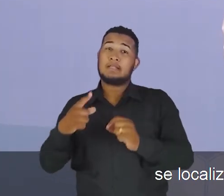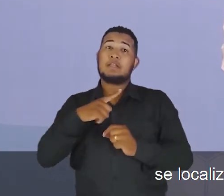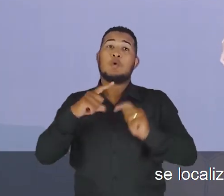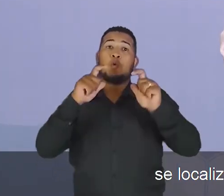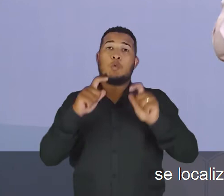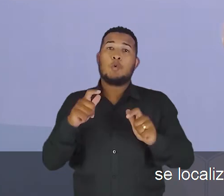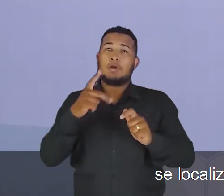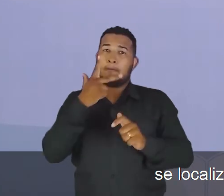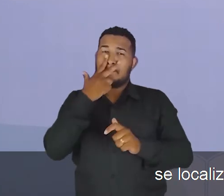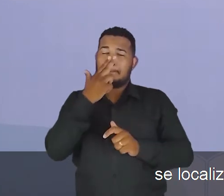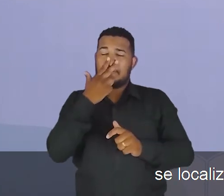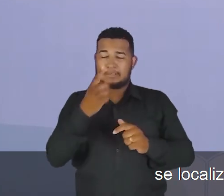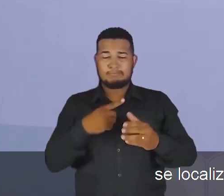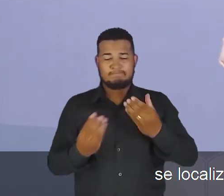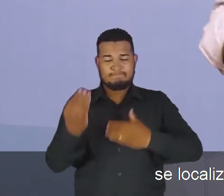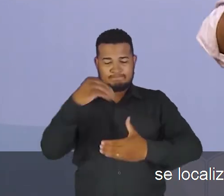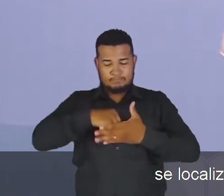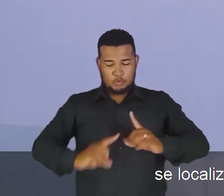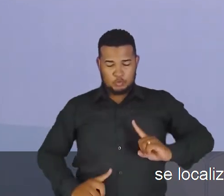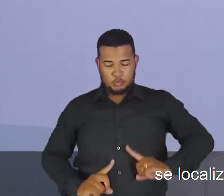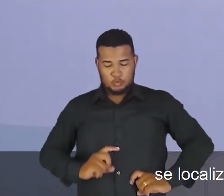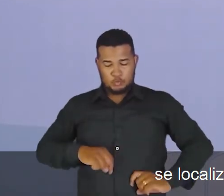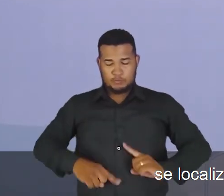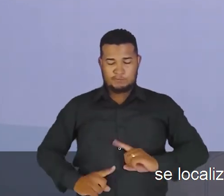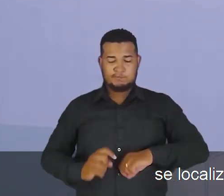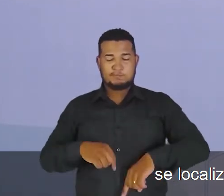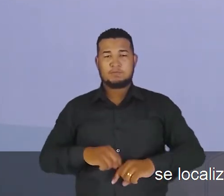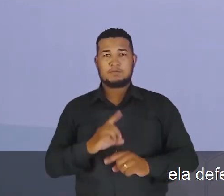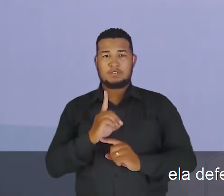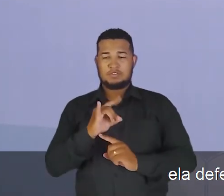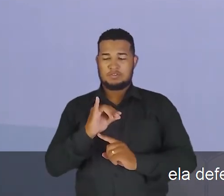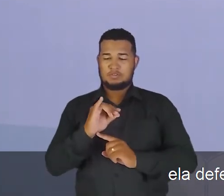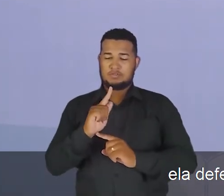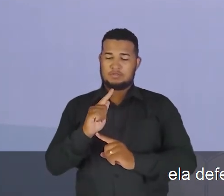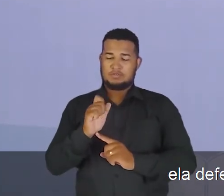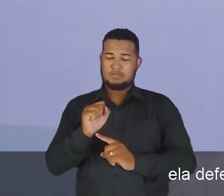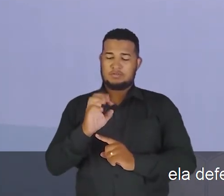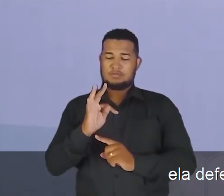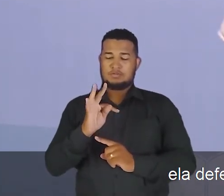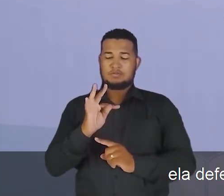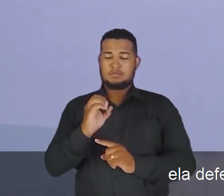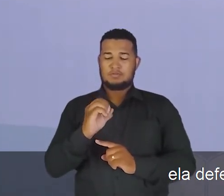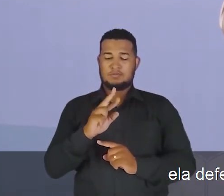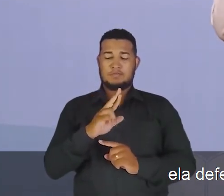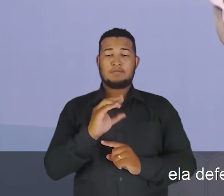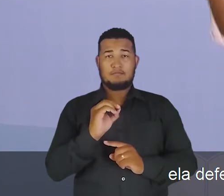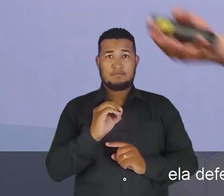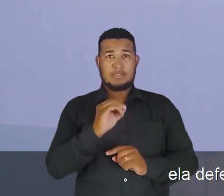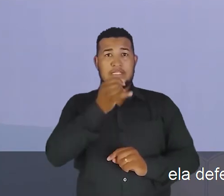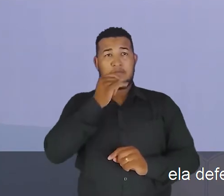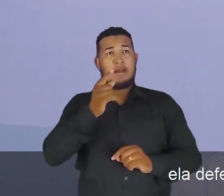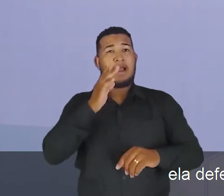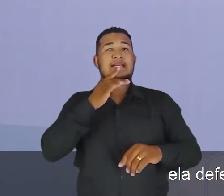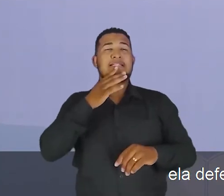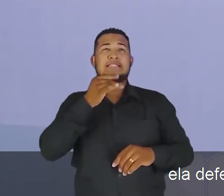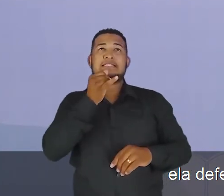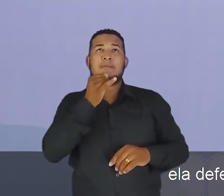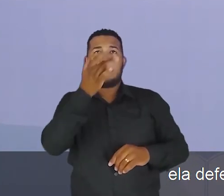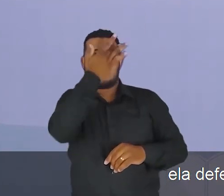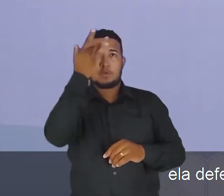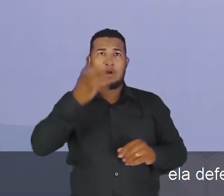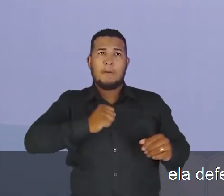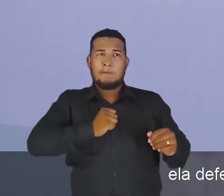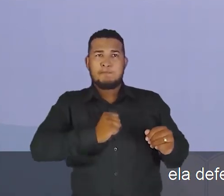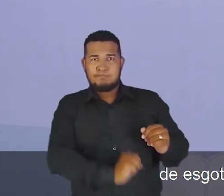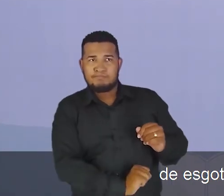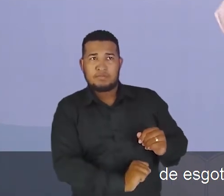localiza no nosso sistema digestório. Então, quando uma pessoa ela defeca e nessa região que ela vive não